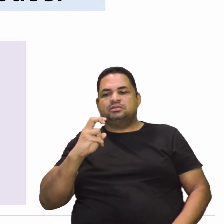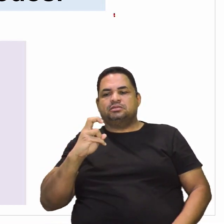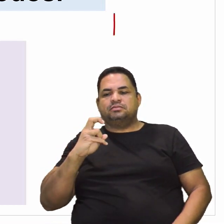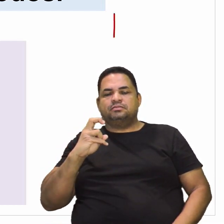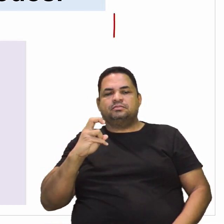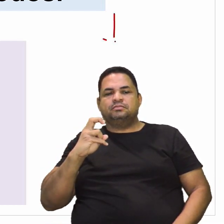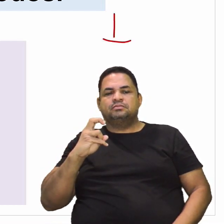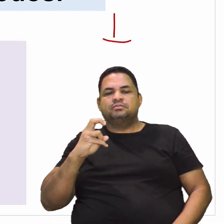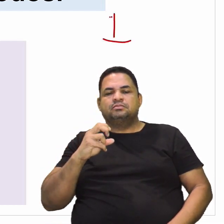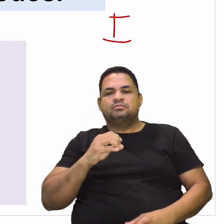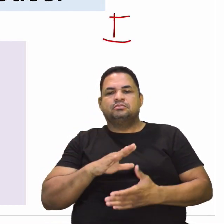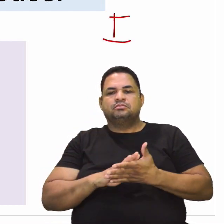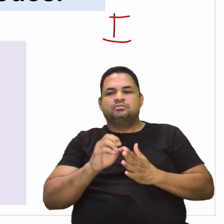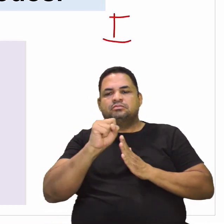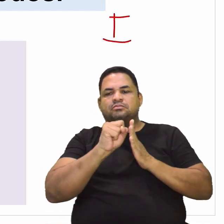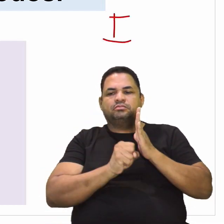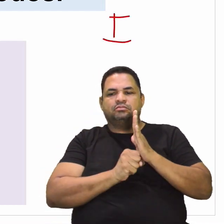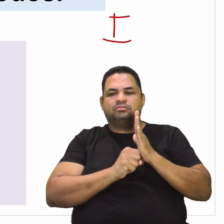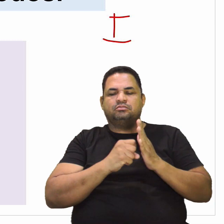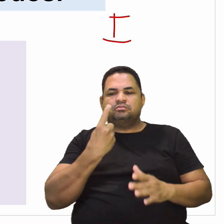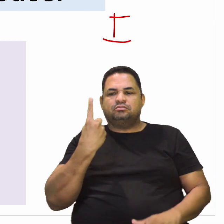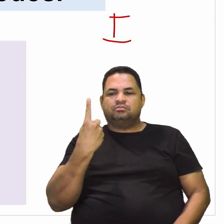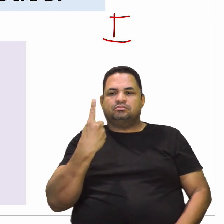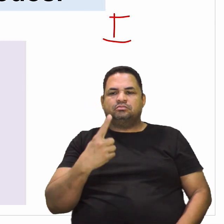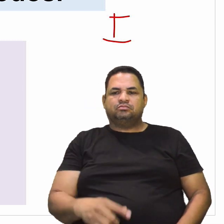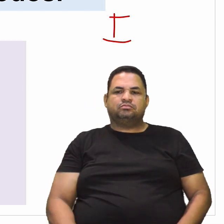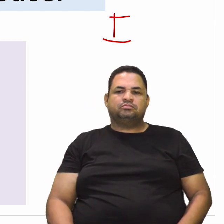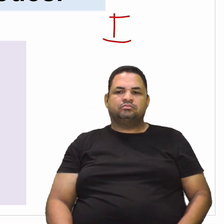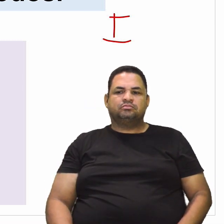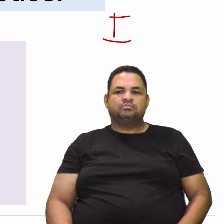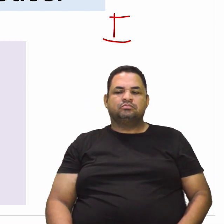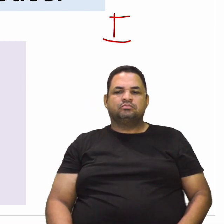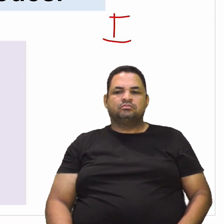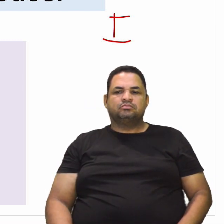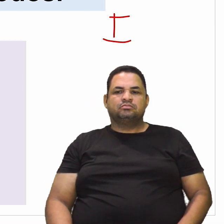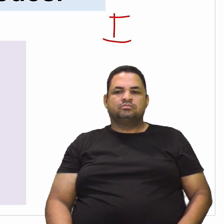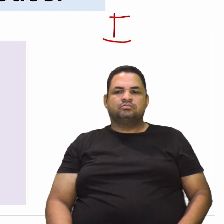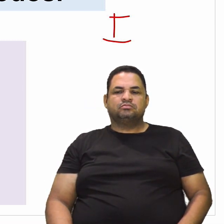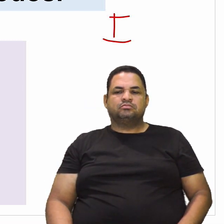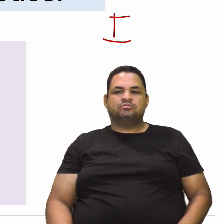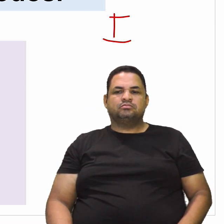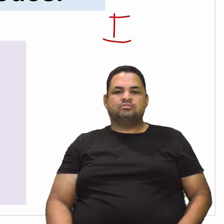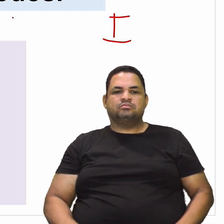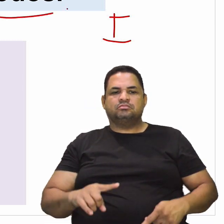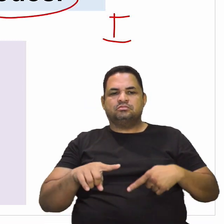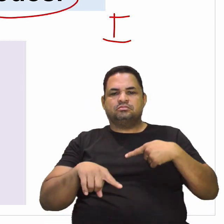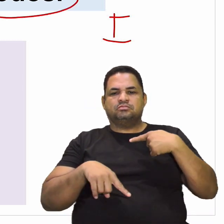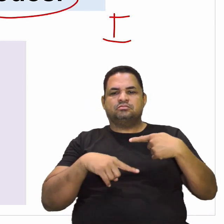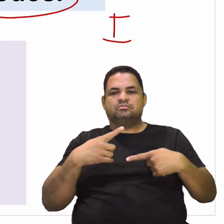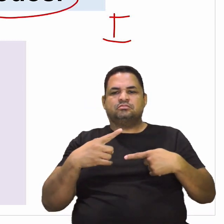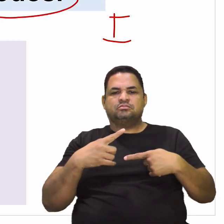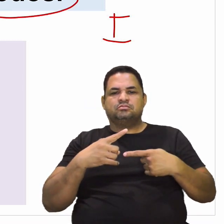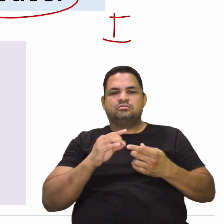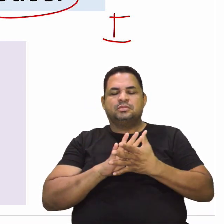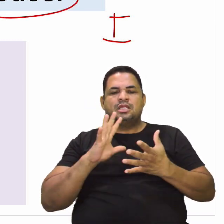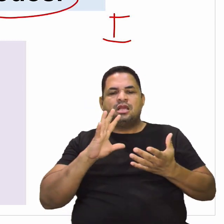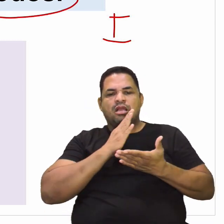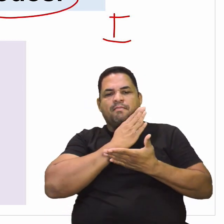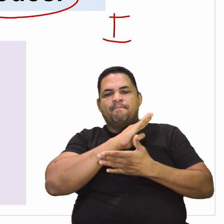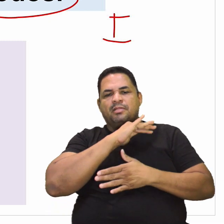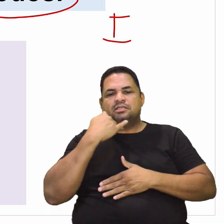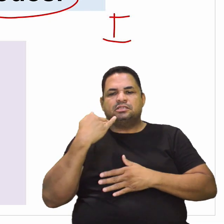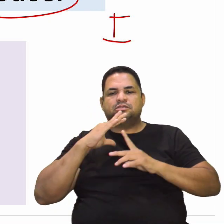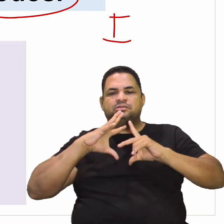375, ou seja, no século I. Sabia? Logo depois, eles vão liquidar também